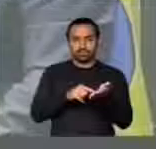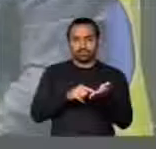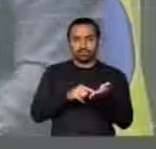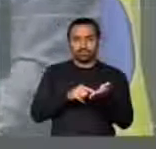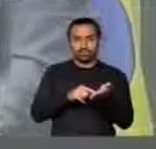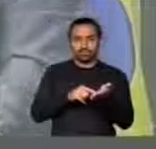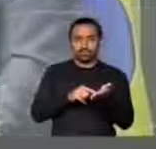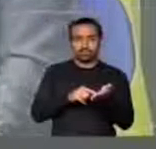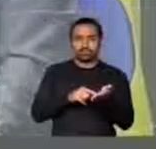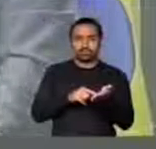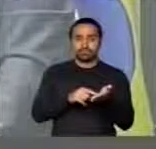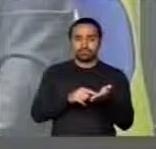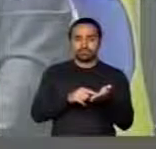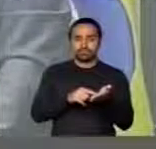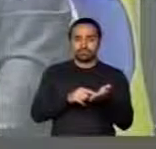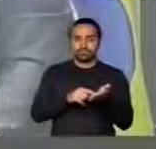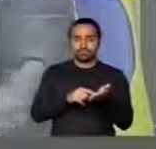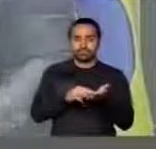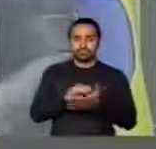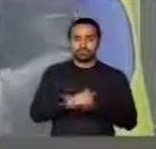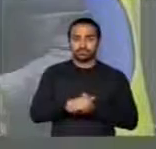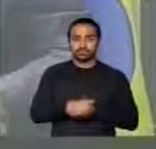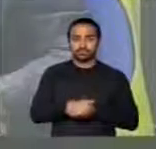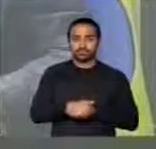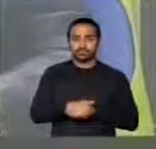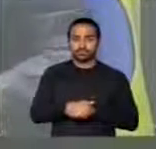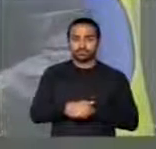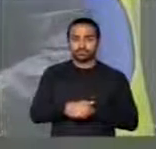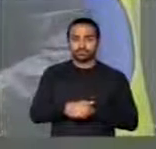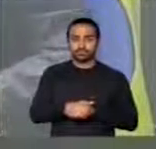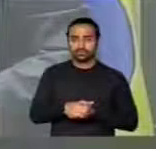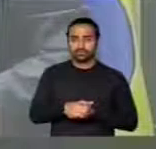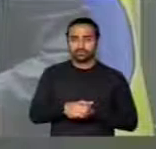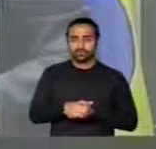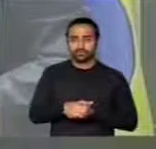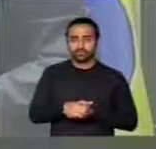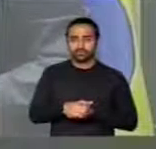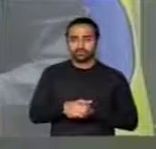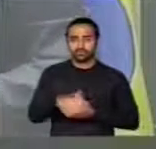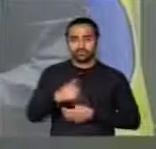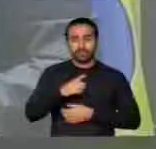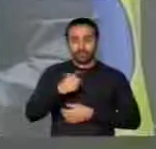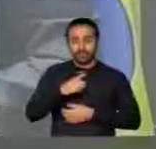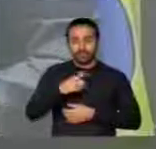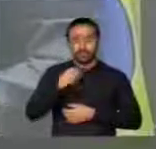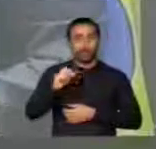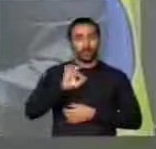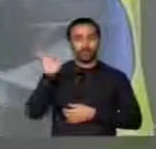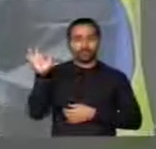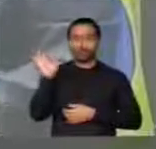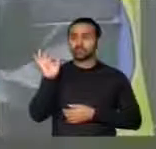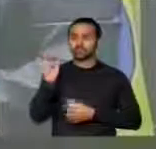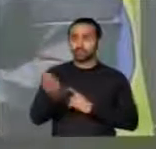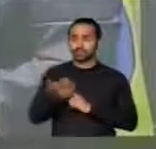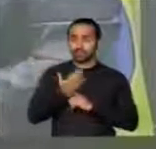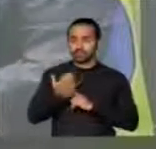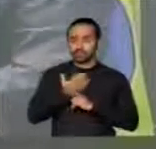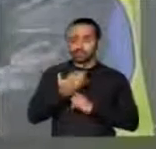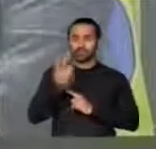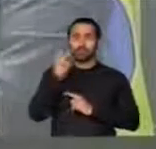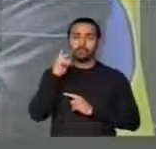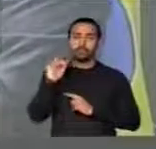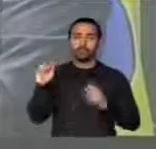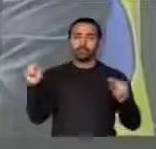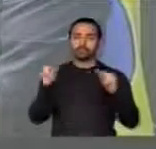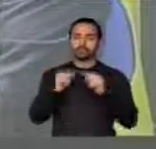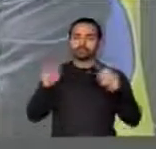louvado seja, que traz uma grande contribuição para o